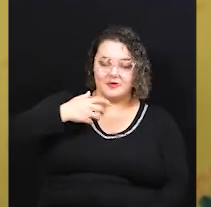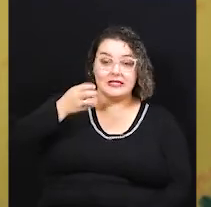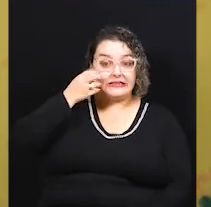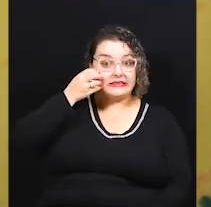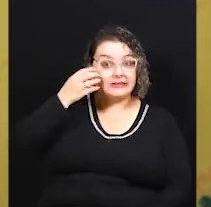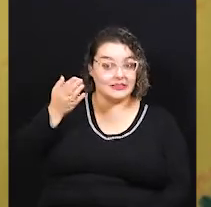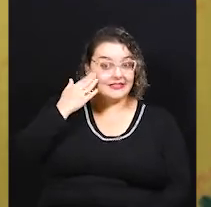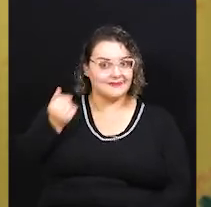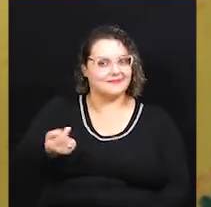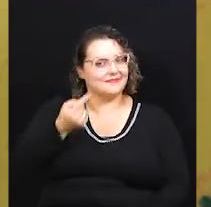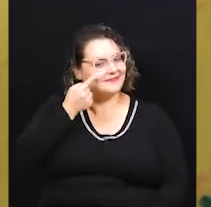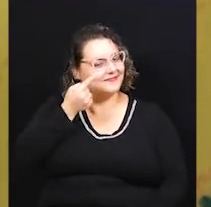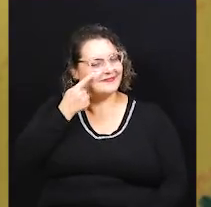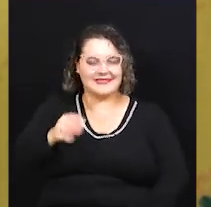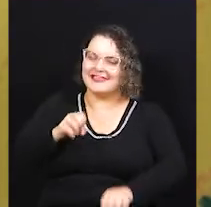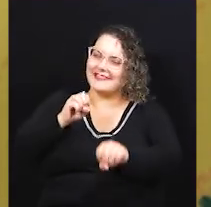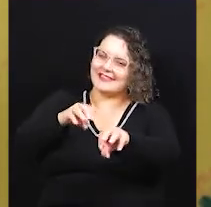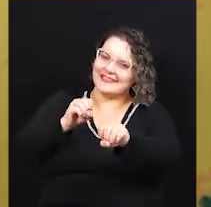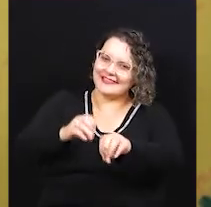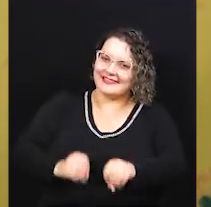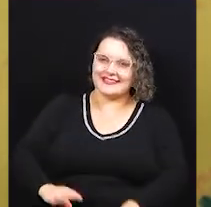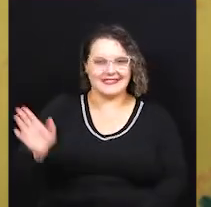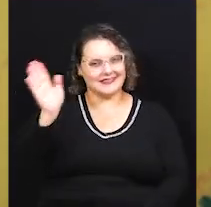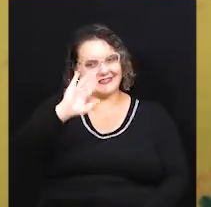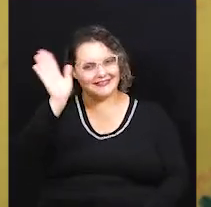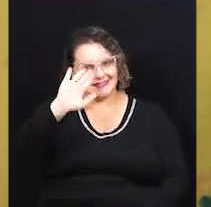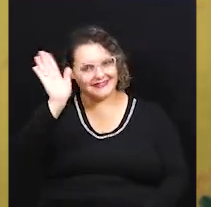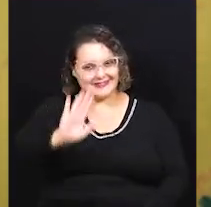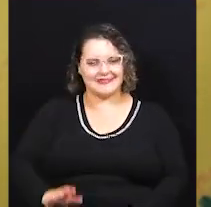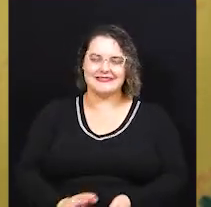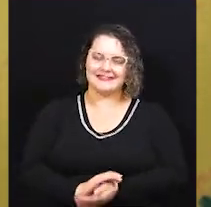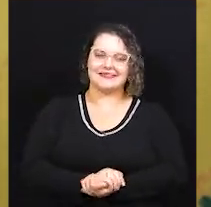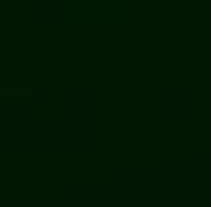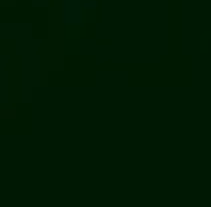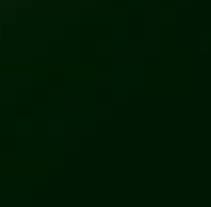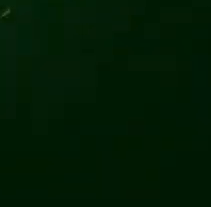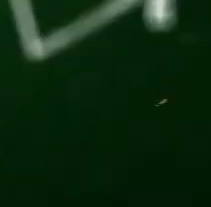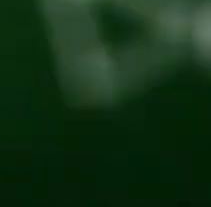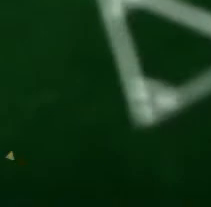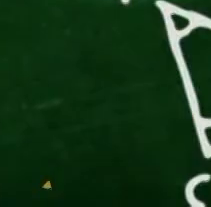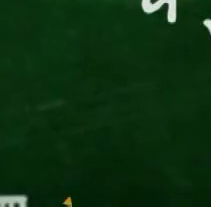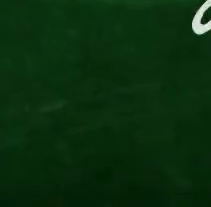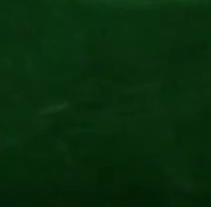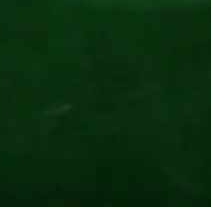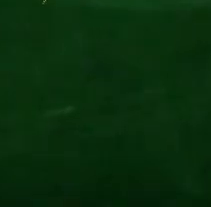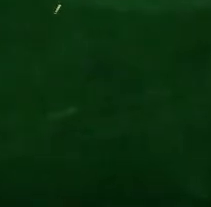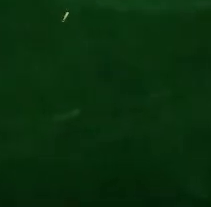André Aranha, já sabe, né? Tô sempre de olho na educação. Tchau.